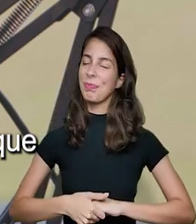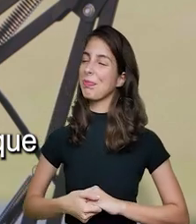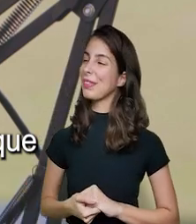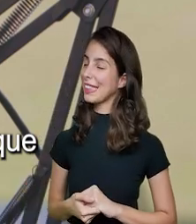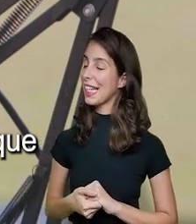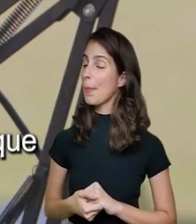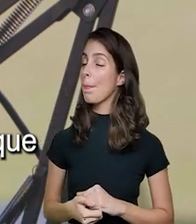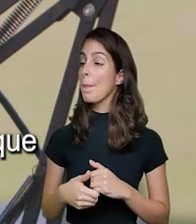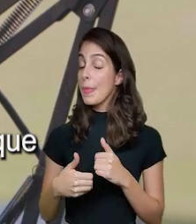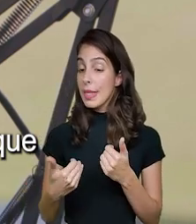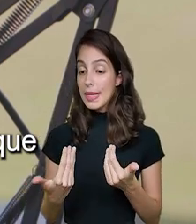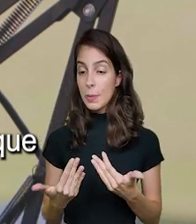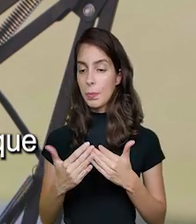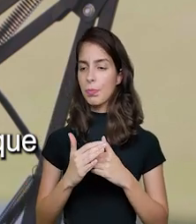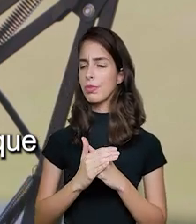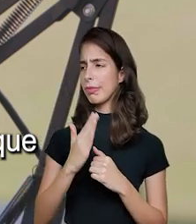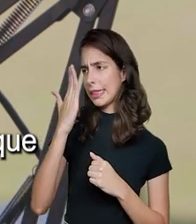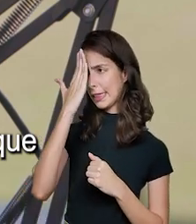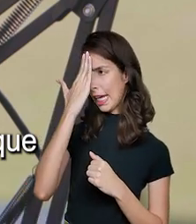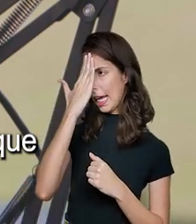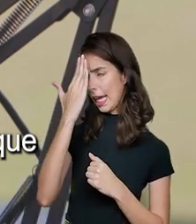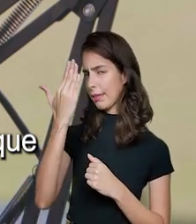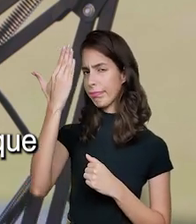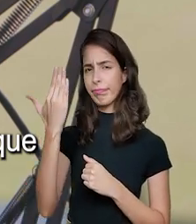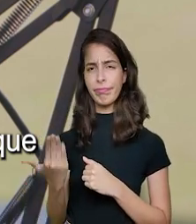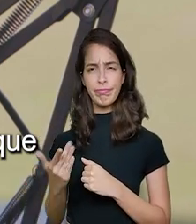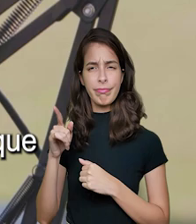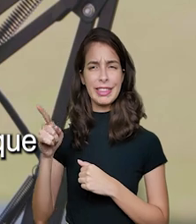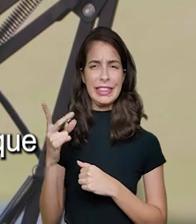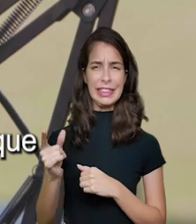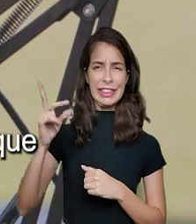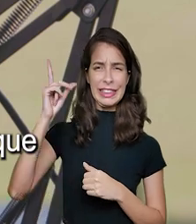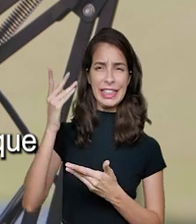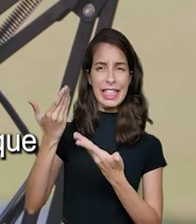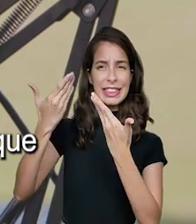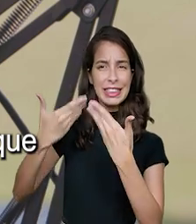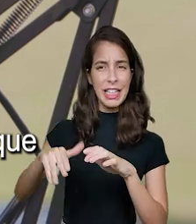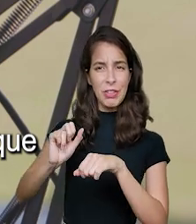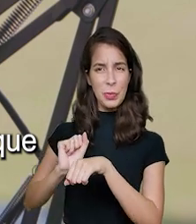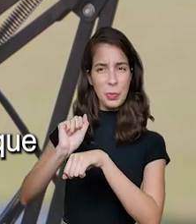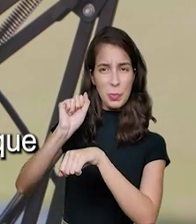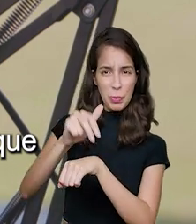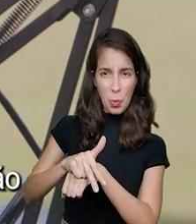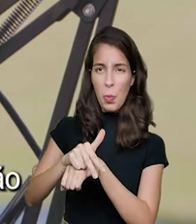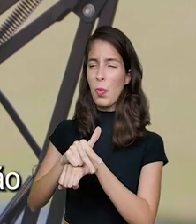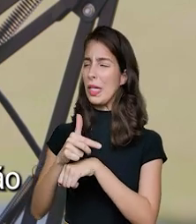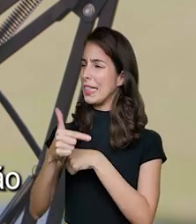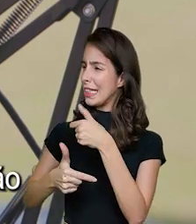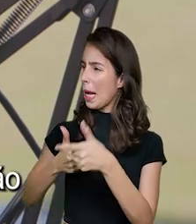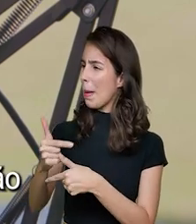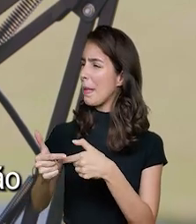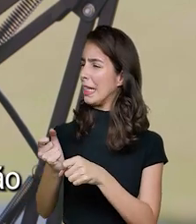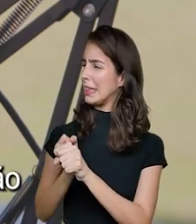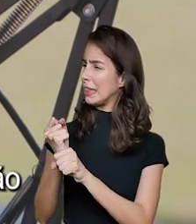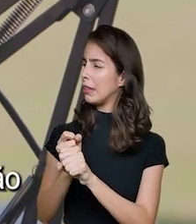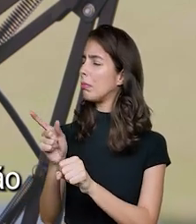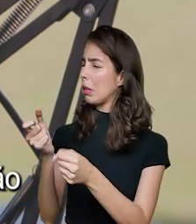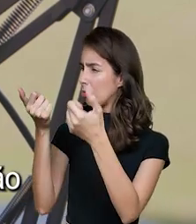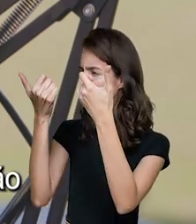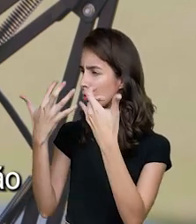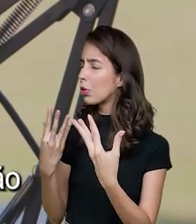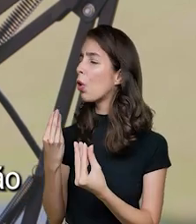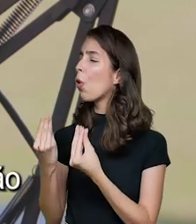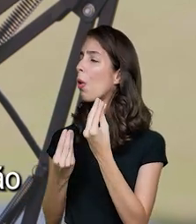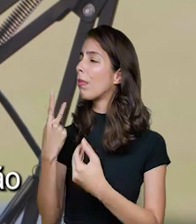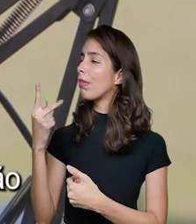Ah eu sei que você é um dos uns dos Servidores mais antigos da do Instituto fala um pouco sobre a